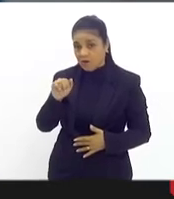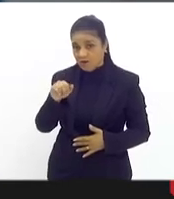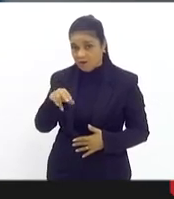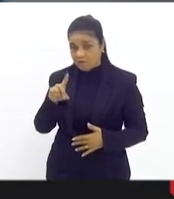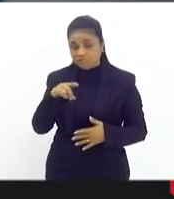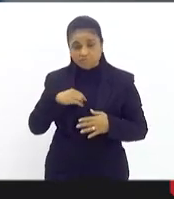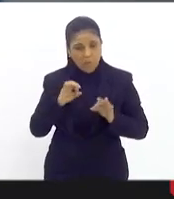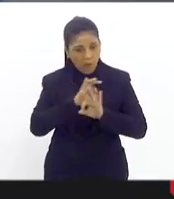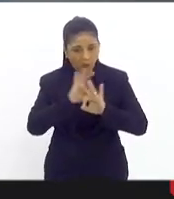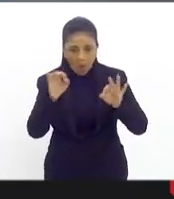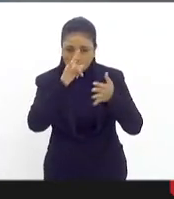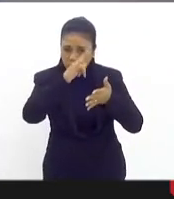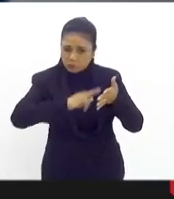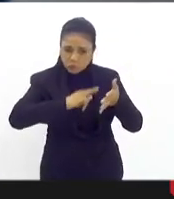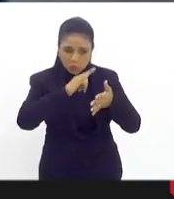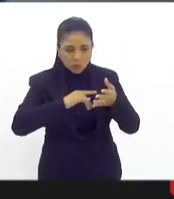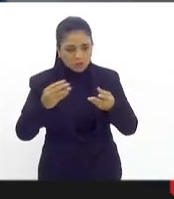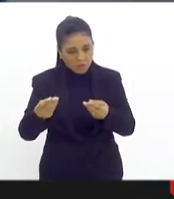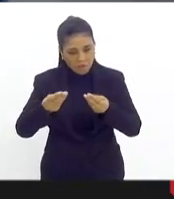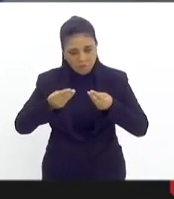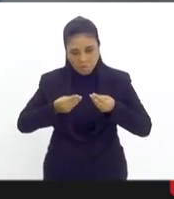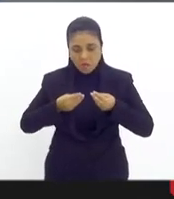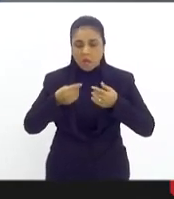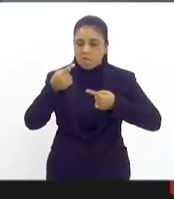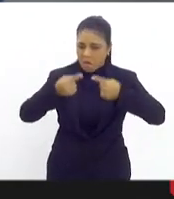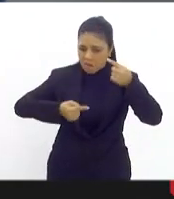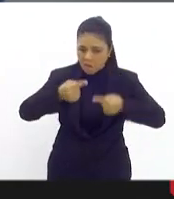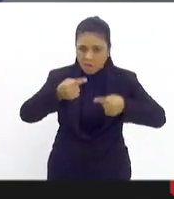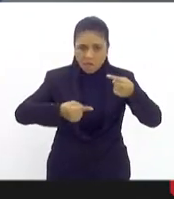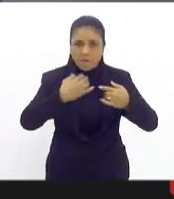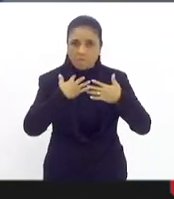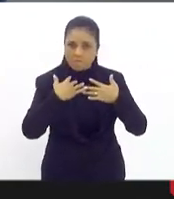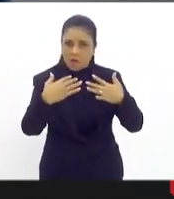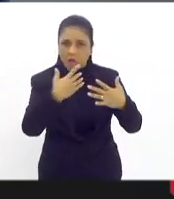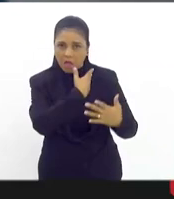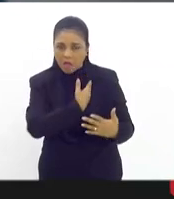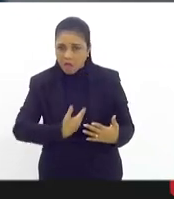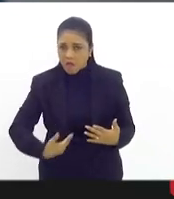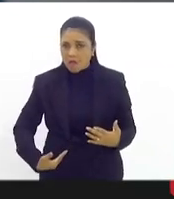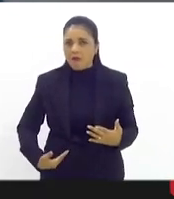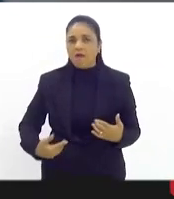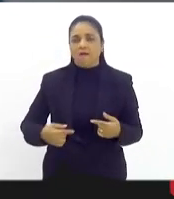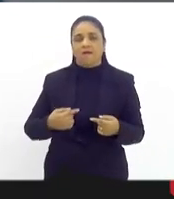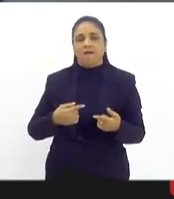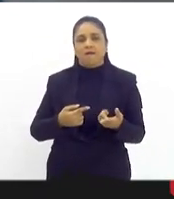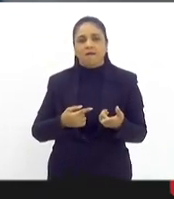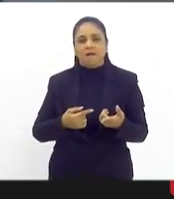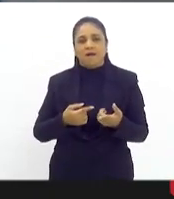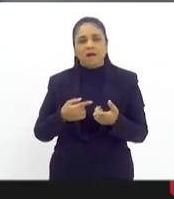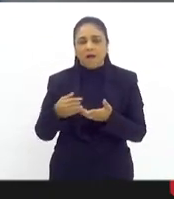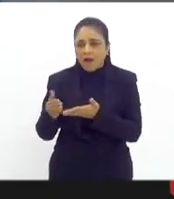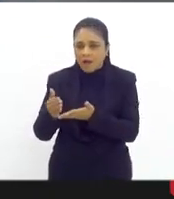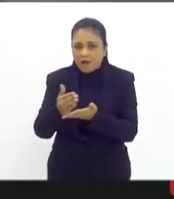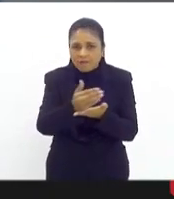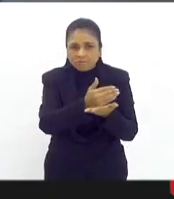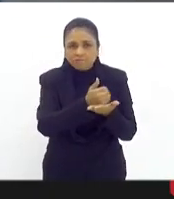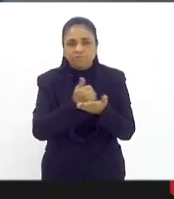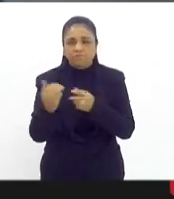esse documento de vocês, vamos abrir também um debate público, né? Fazer audiências, pegar também contribuições das